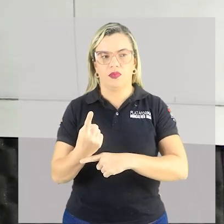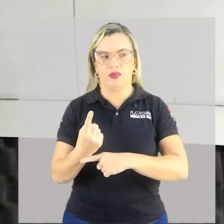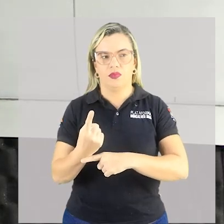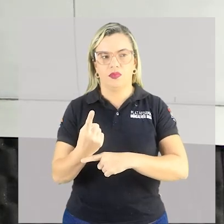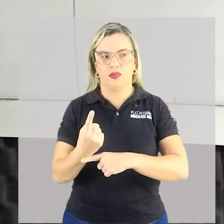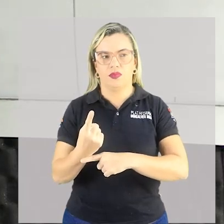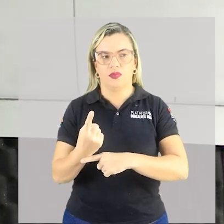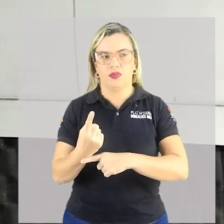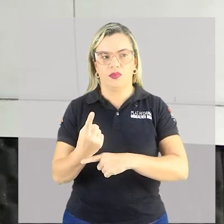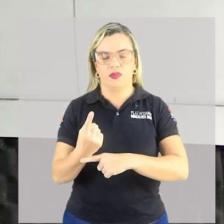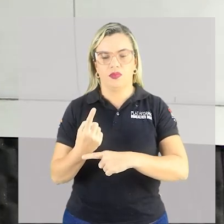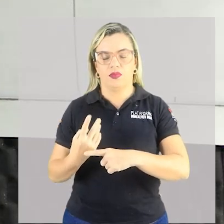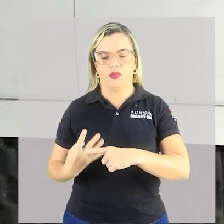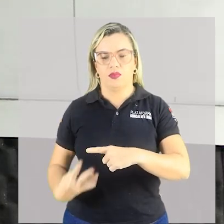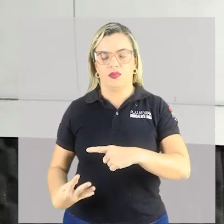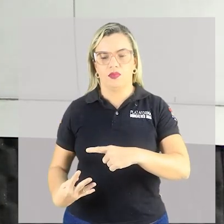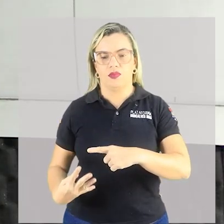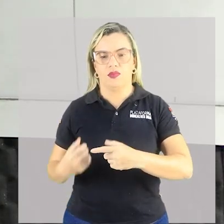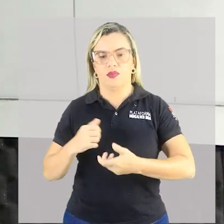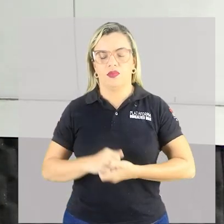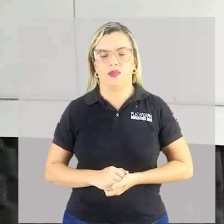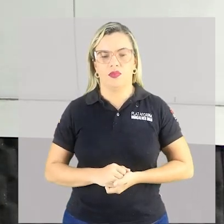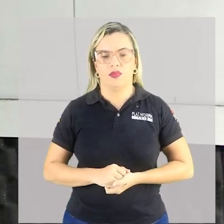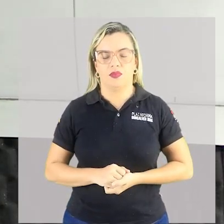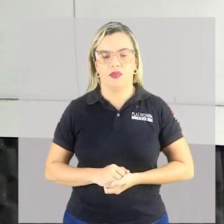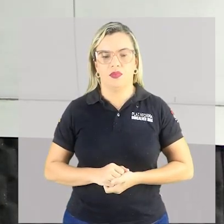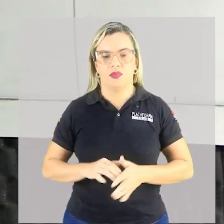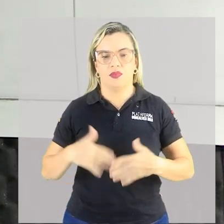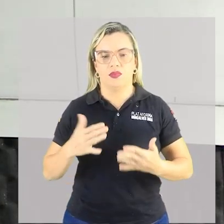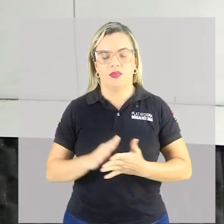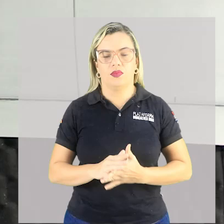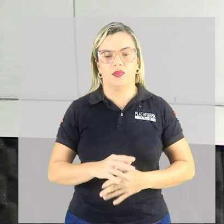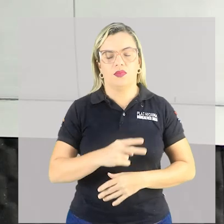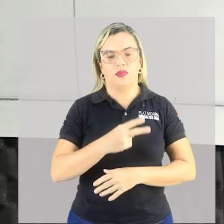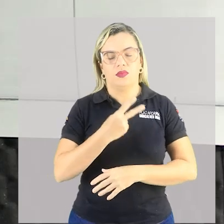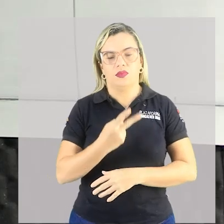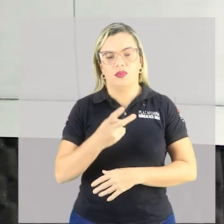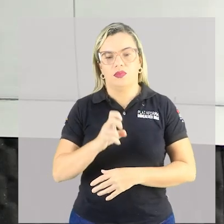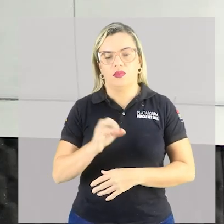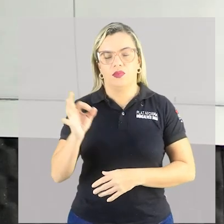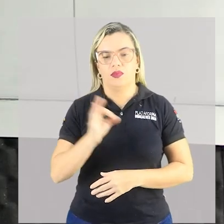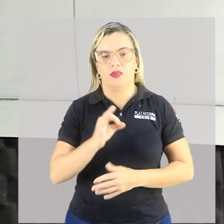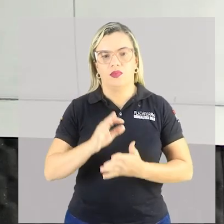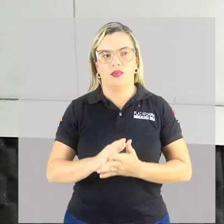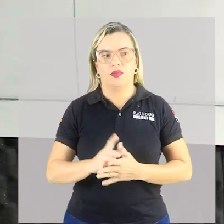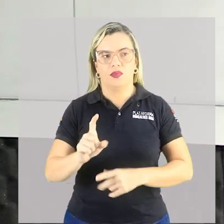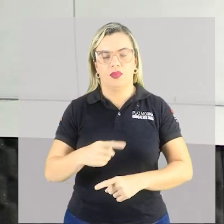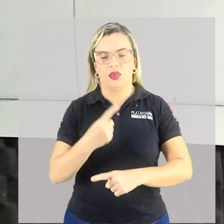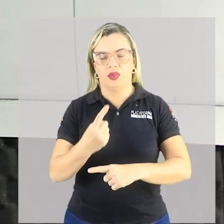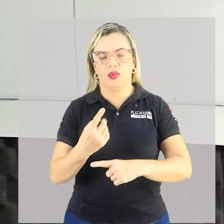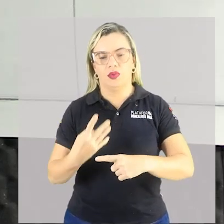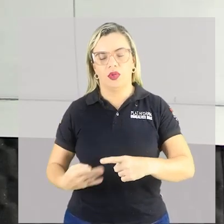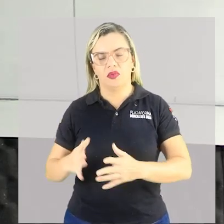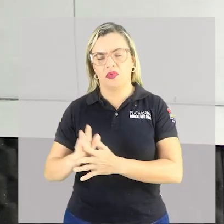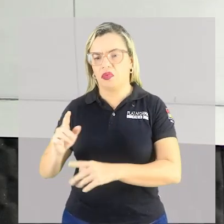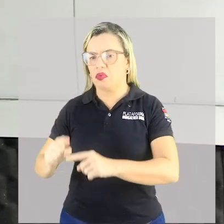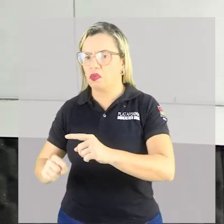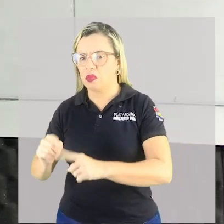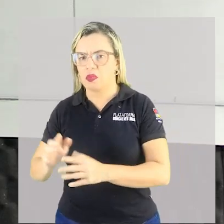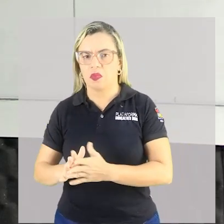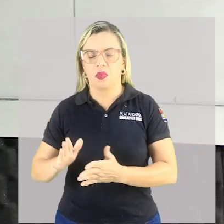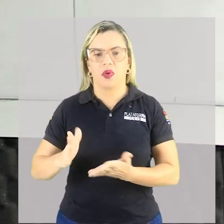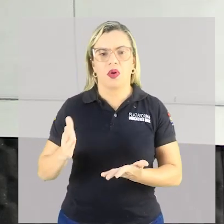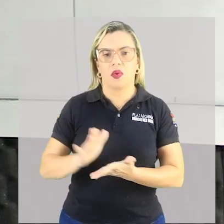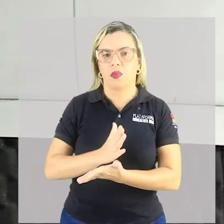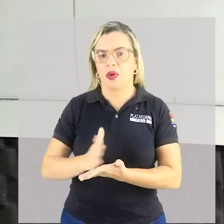por 25 dá o quê? 4. Então, 25% é 1/4 de alguma coisa, tá? Então, como ele falou